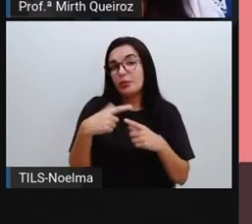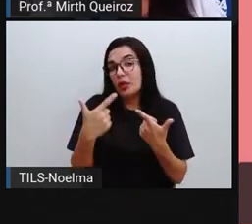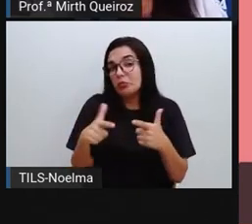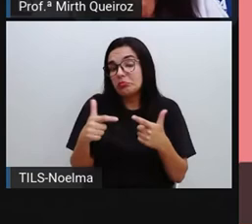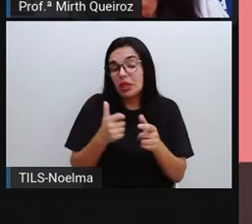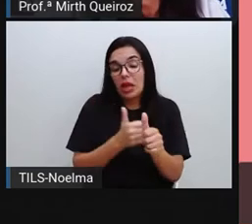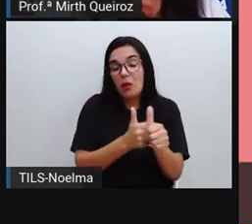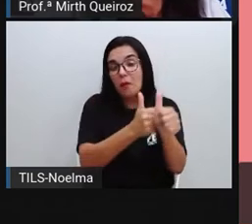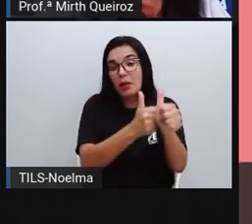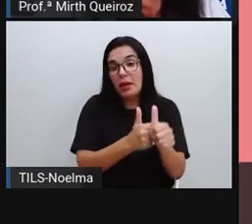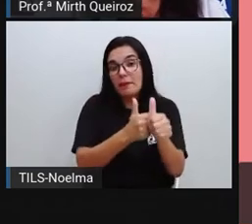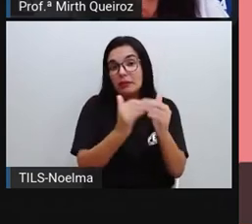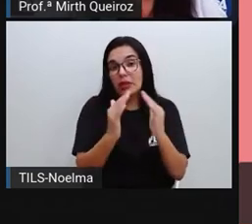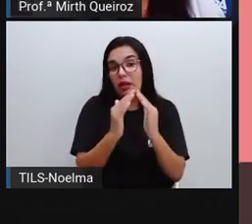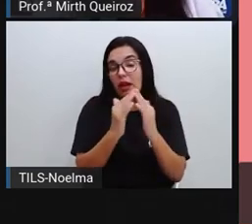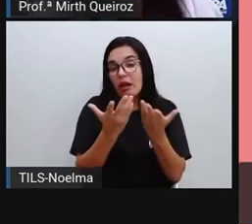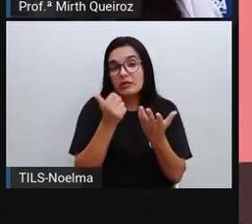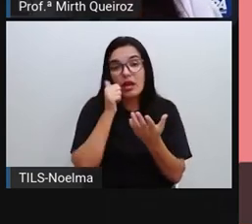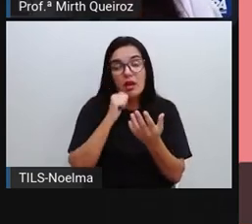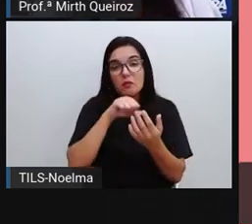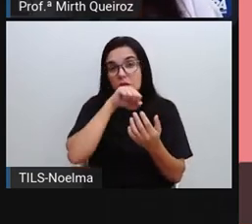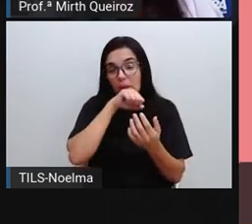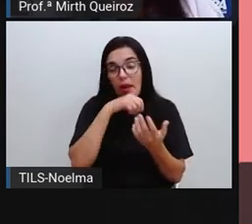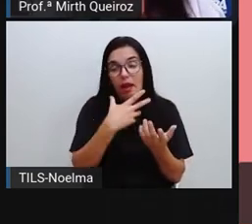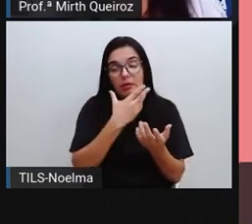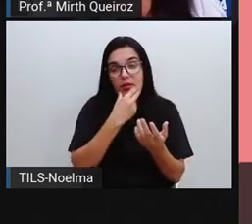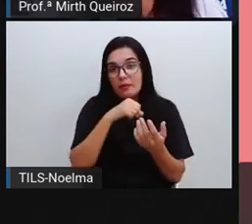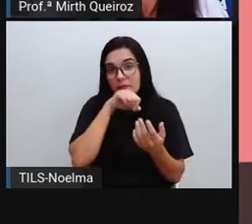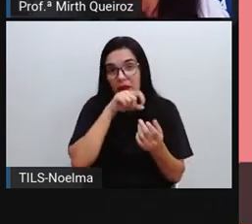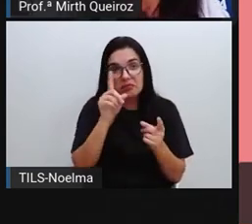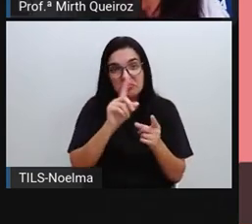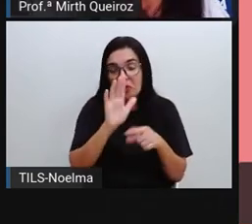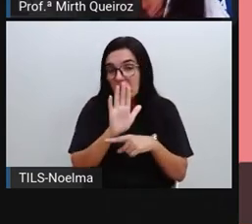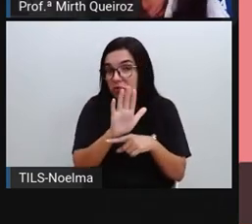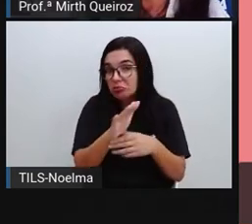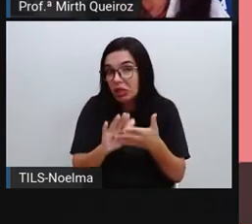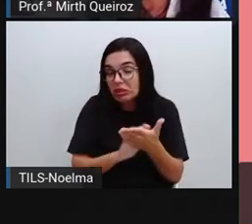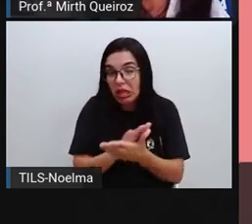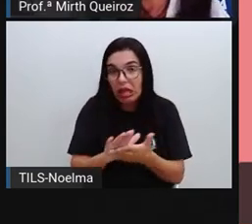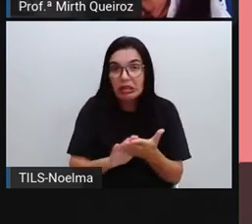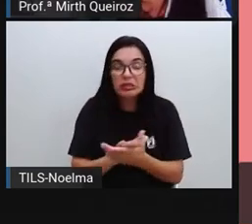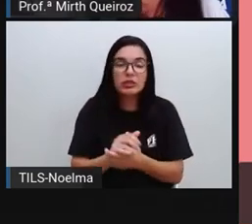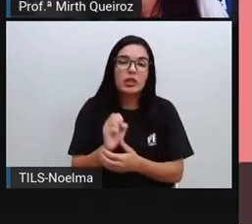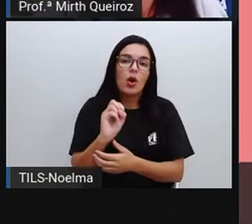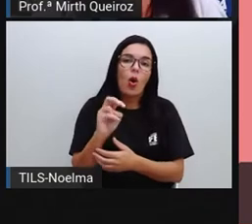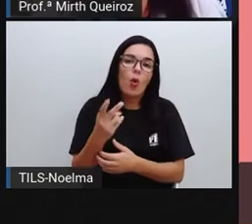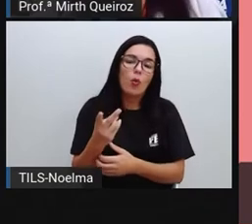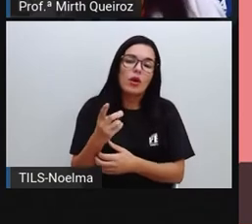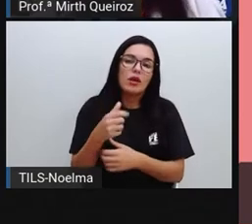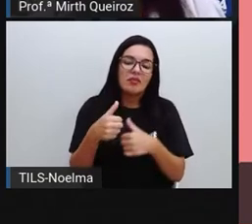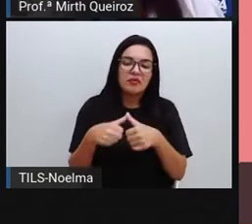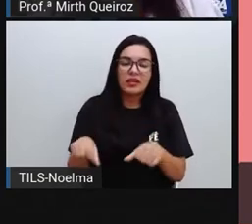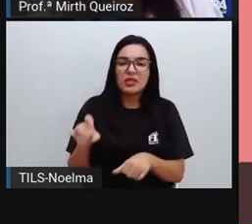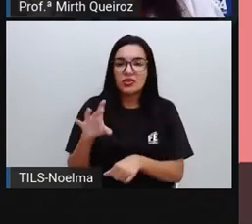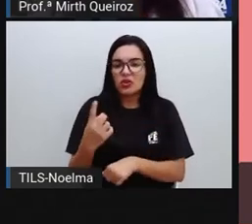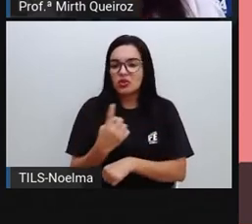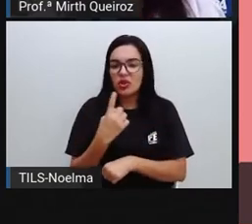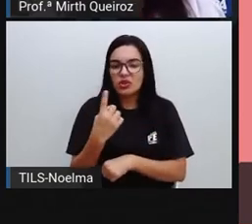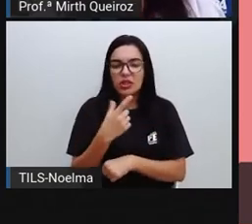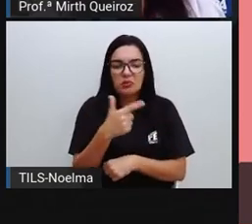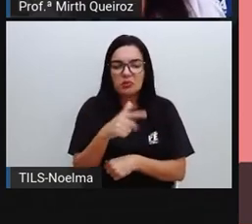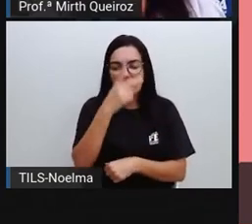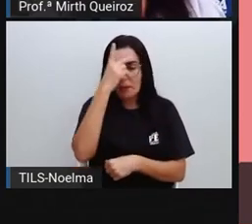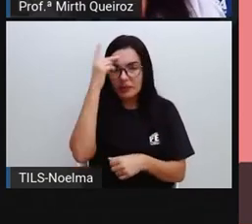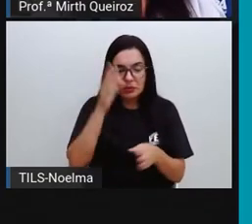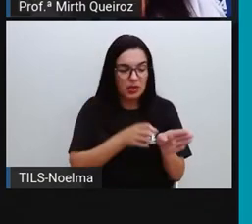em casa devido à indisponibilidade do tempo dos pais, né? Ou até mesmo porque não tem alguém para que oriente em relação